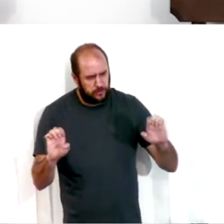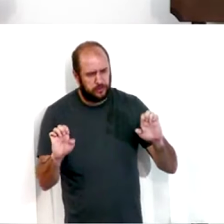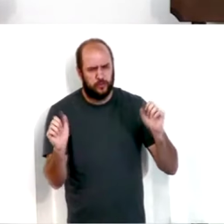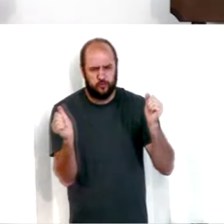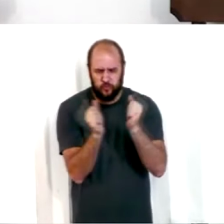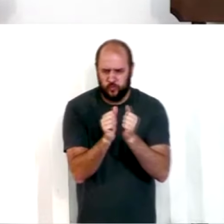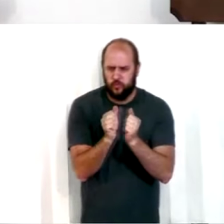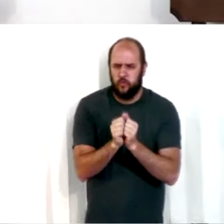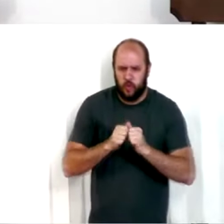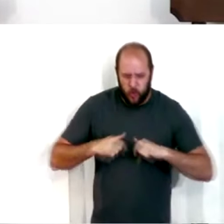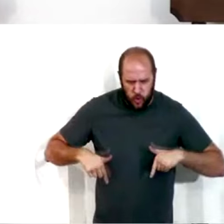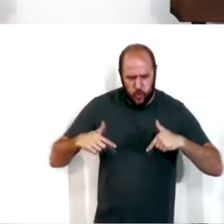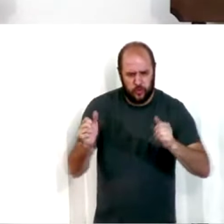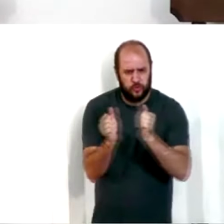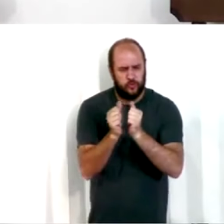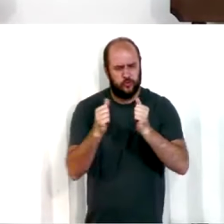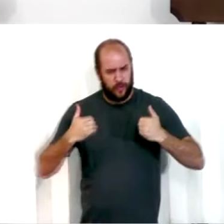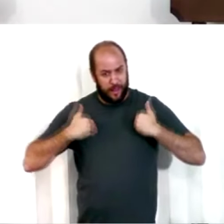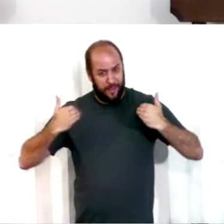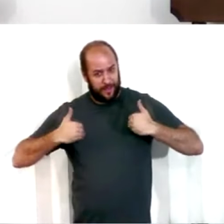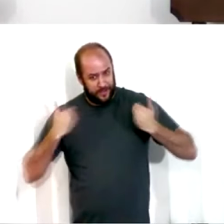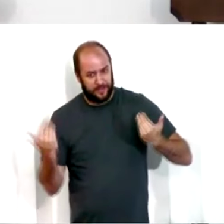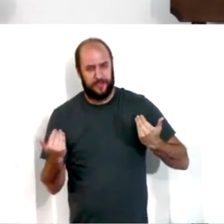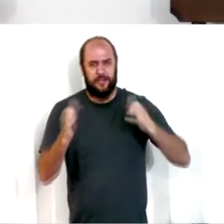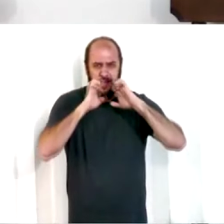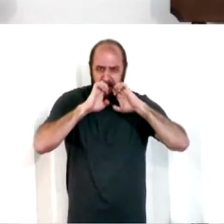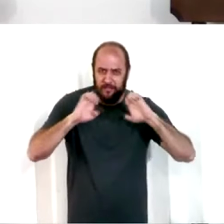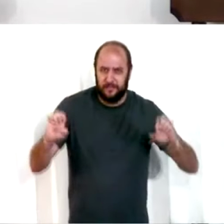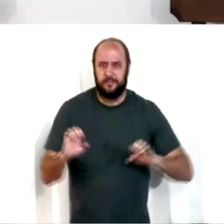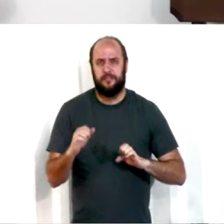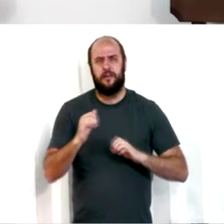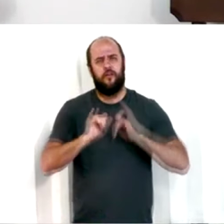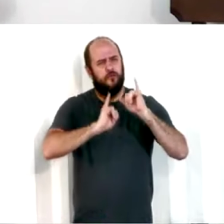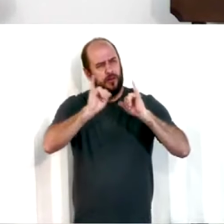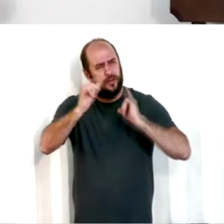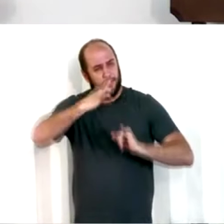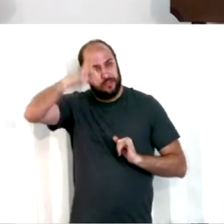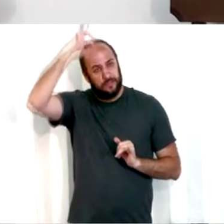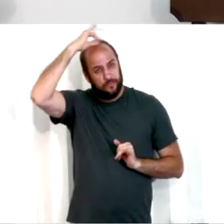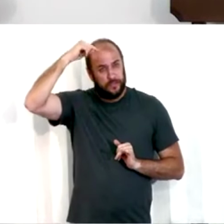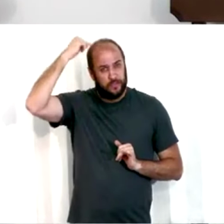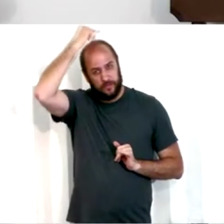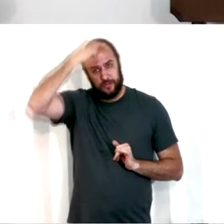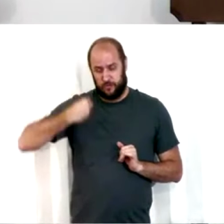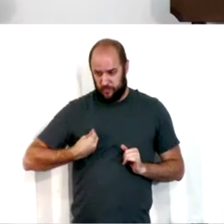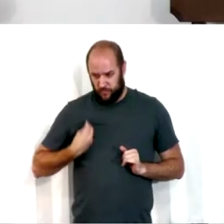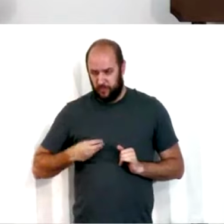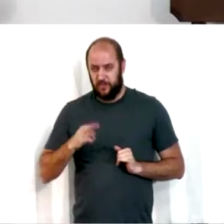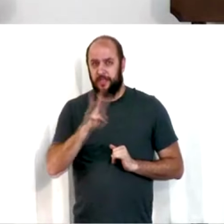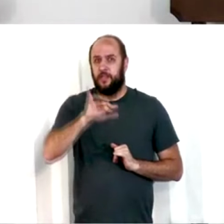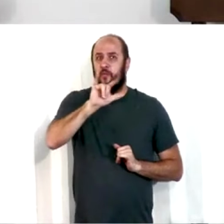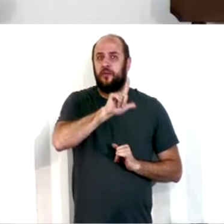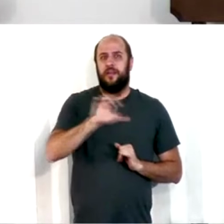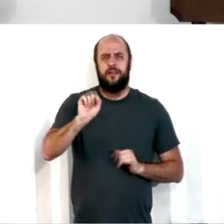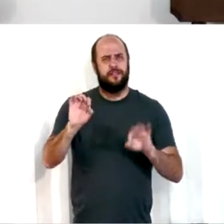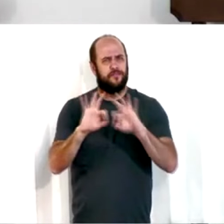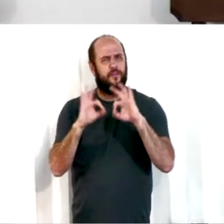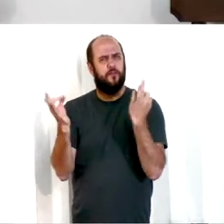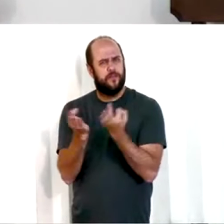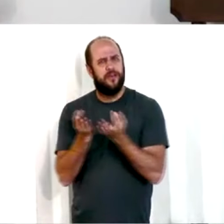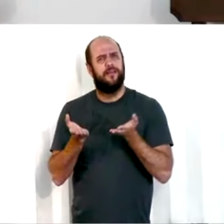e transbordante de alegria. E falamos muito sobre a obra do Espírito Santo em Willis Banks, em Dona Vicência, em Dona Exaltina,